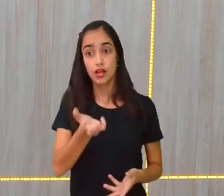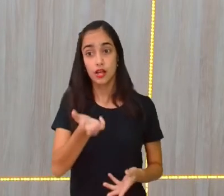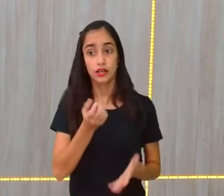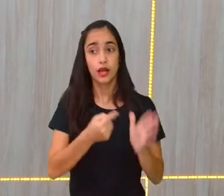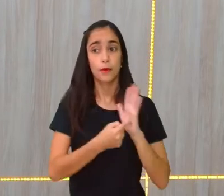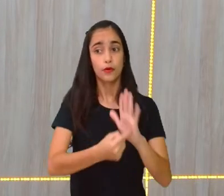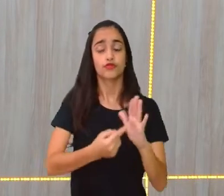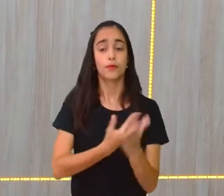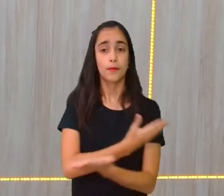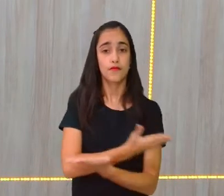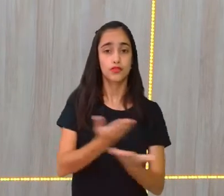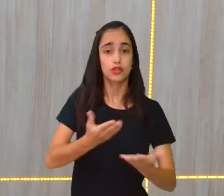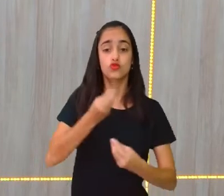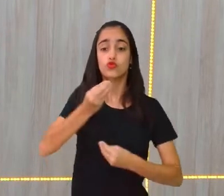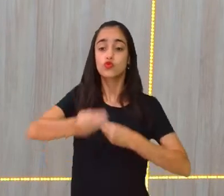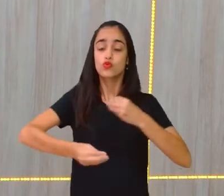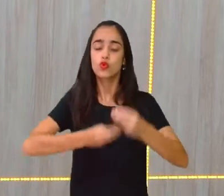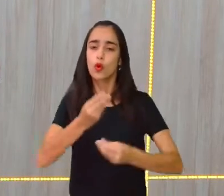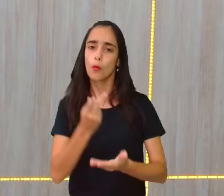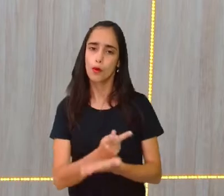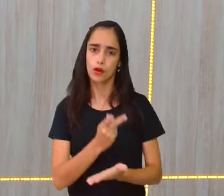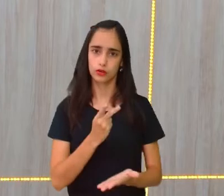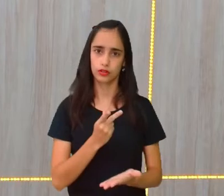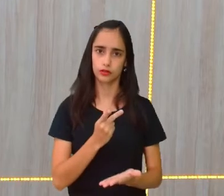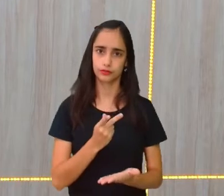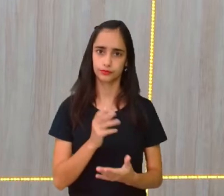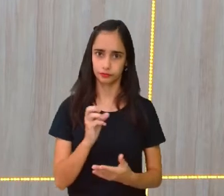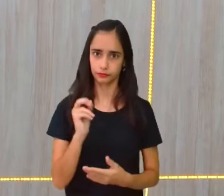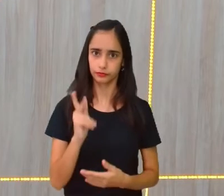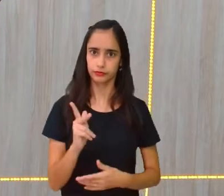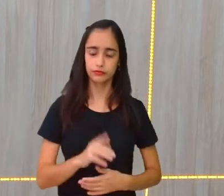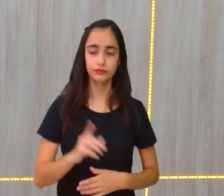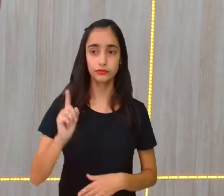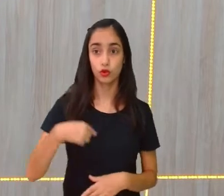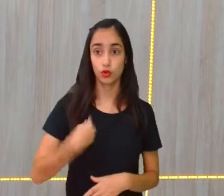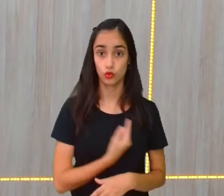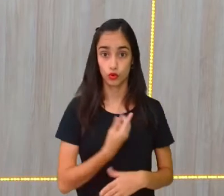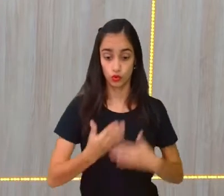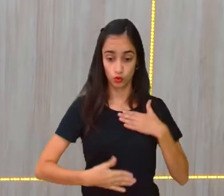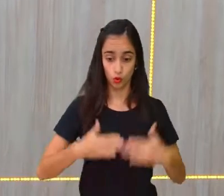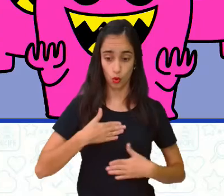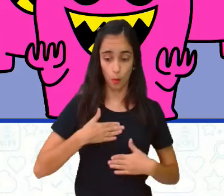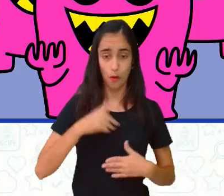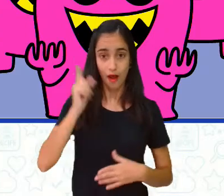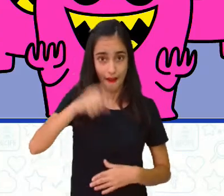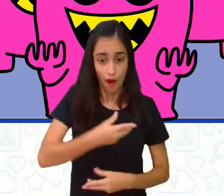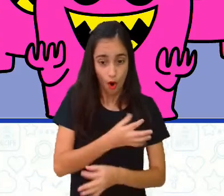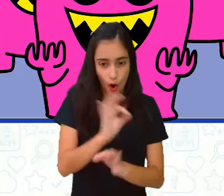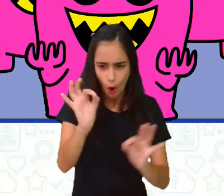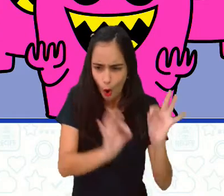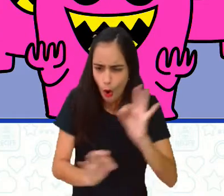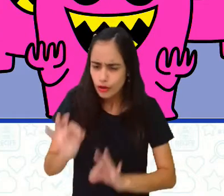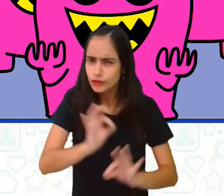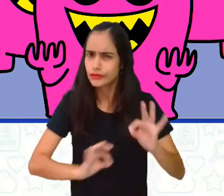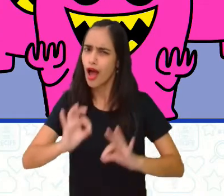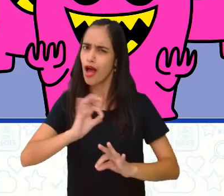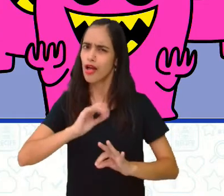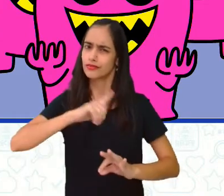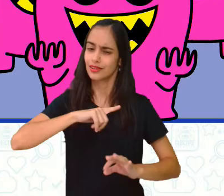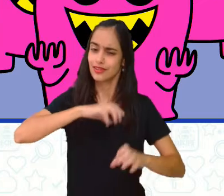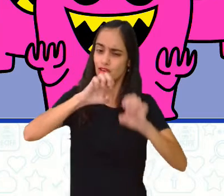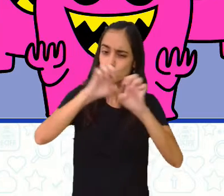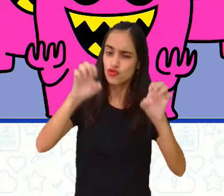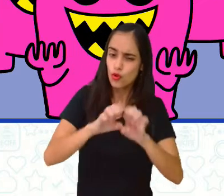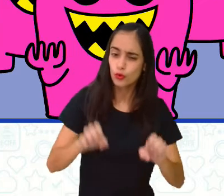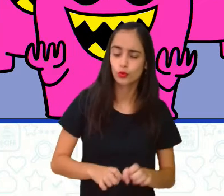corpo funciona. É uma simulação de imunidade. O nosso corpo é tão organizado que existem estruturas